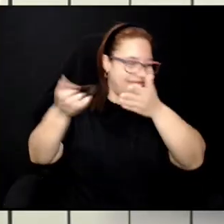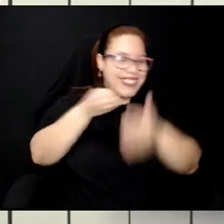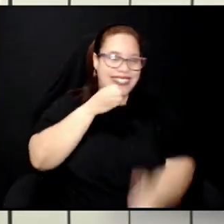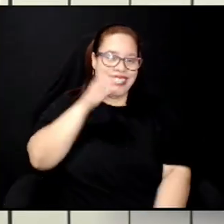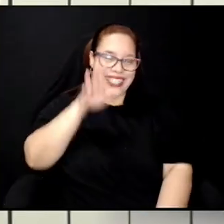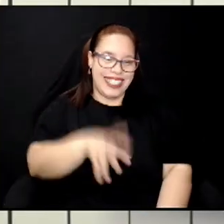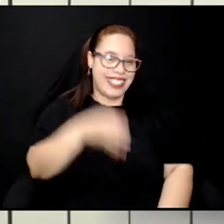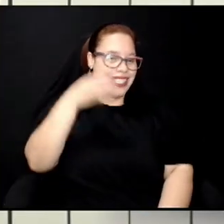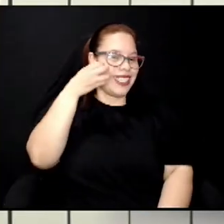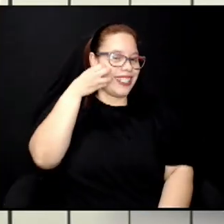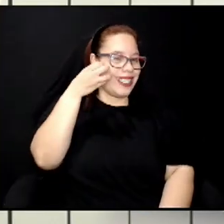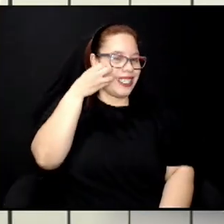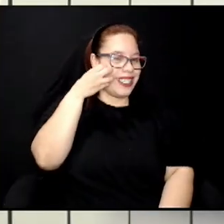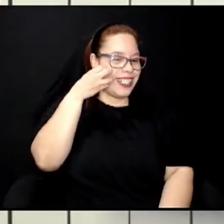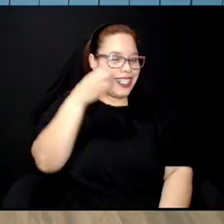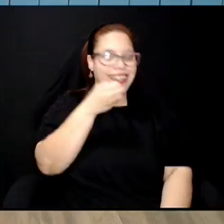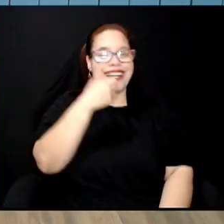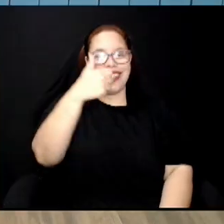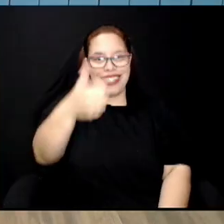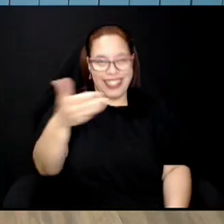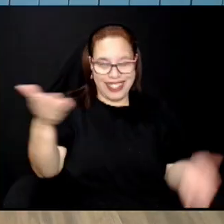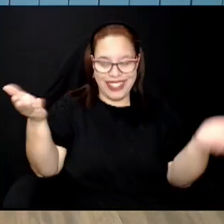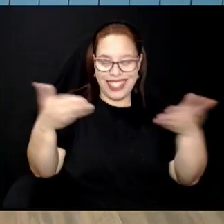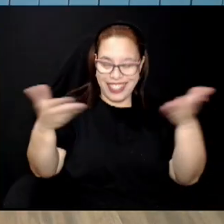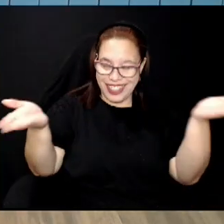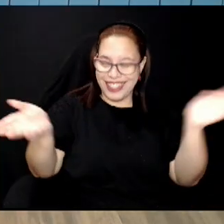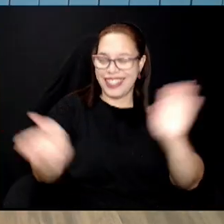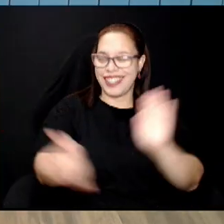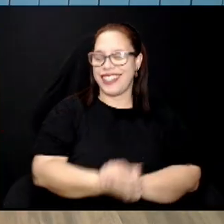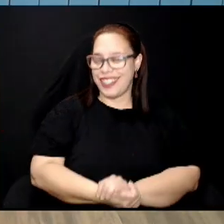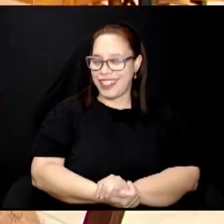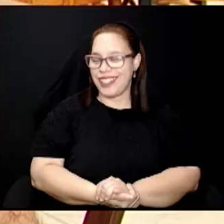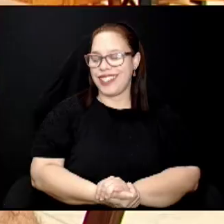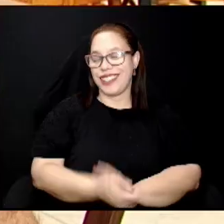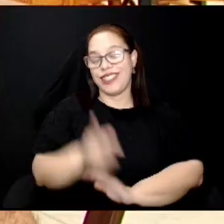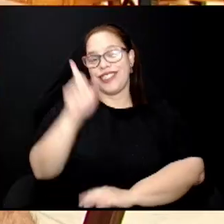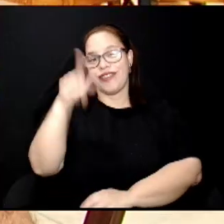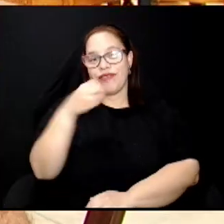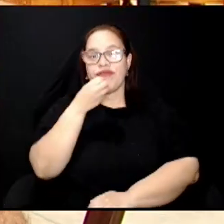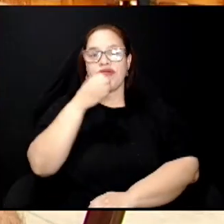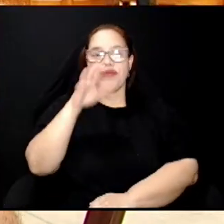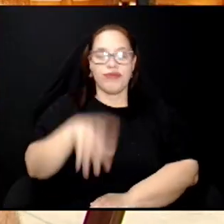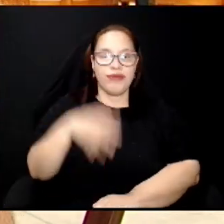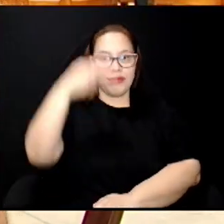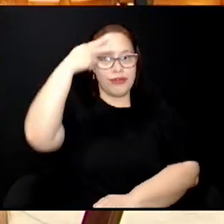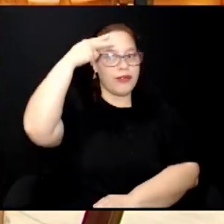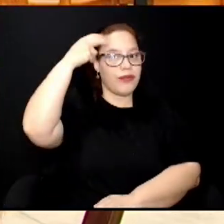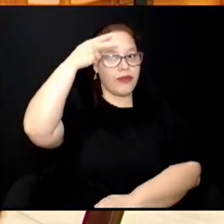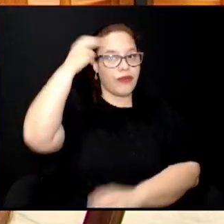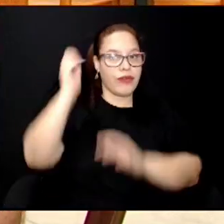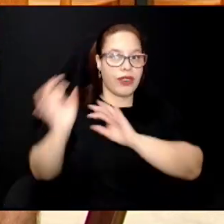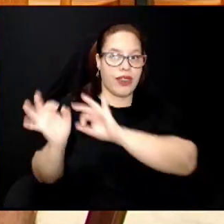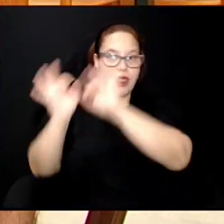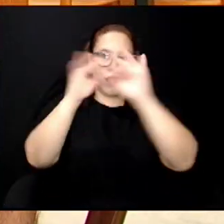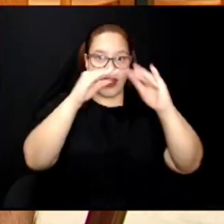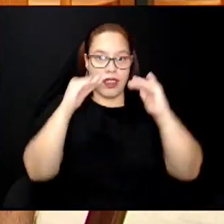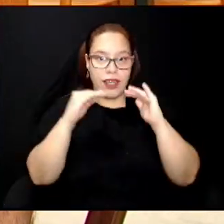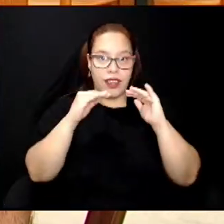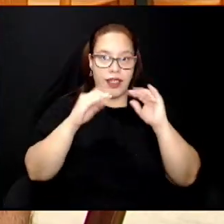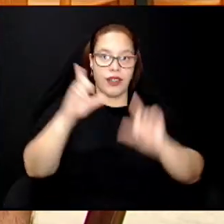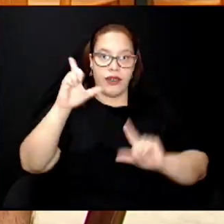André. Se deu bem hoje, né? Pois é, boa tarde para você, Gabriel. Boa tarde para todo mundo acompanhando o Câmara